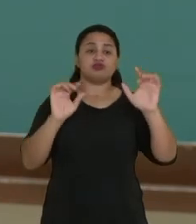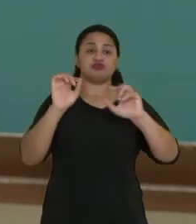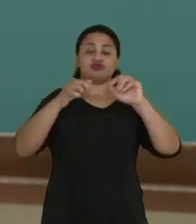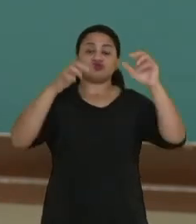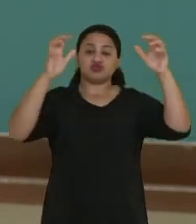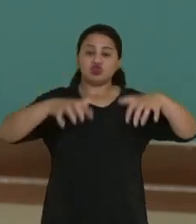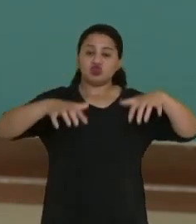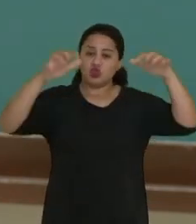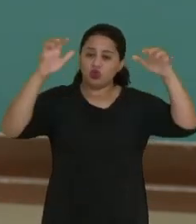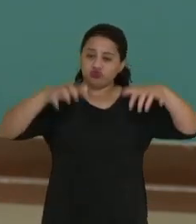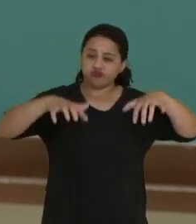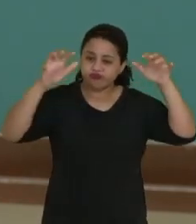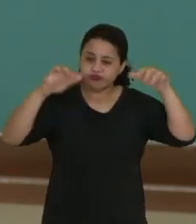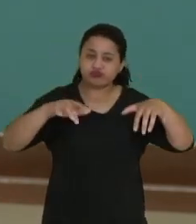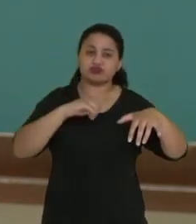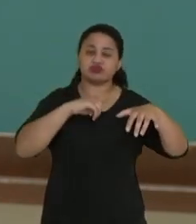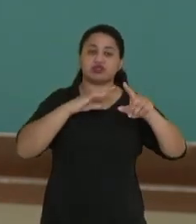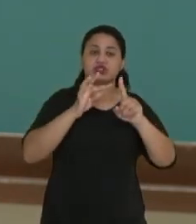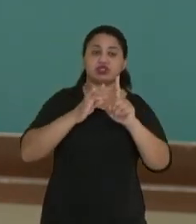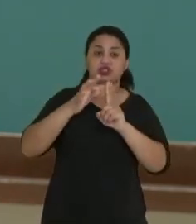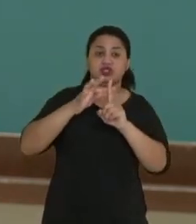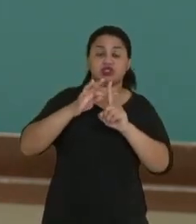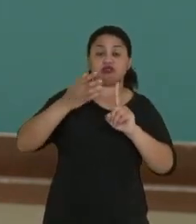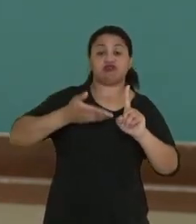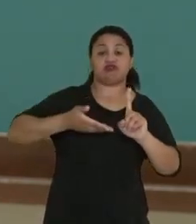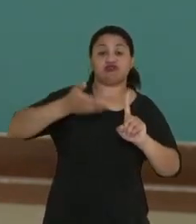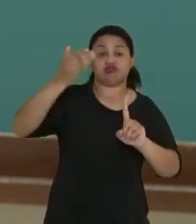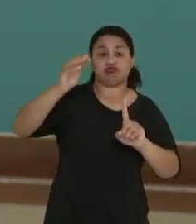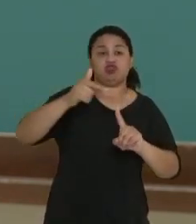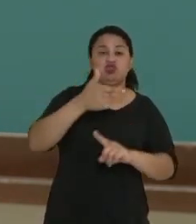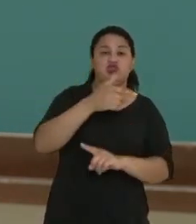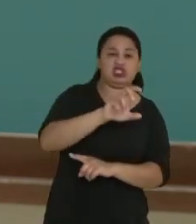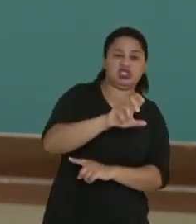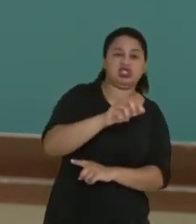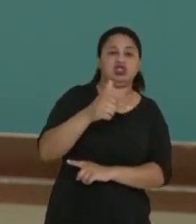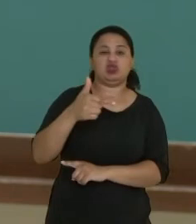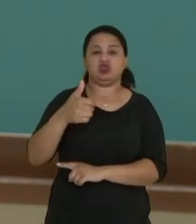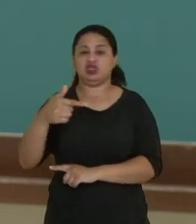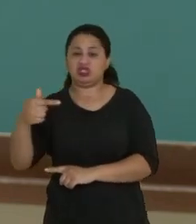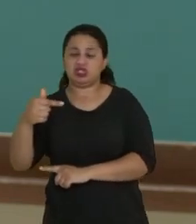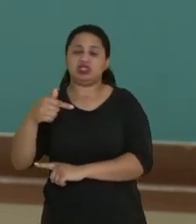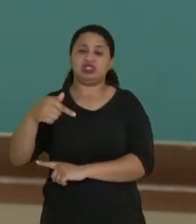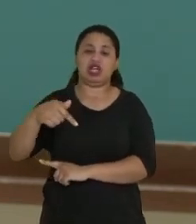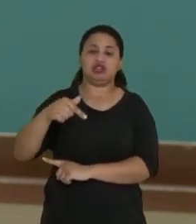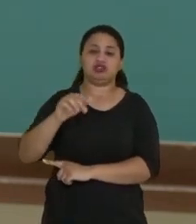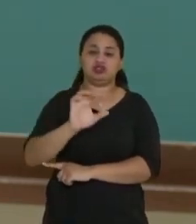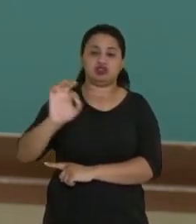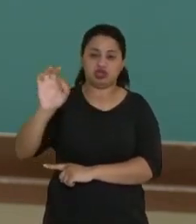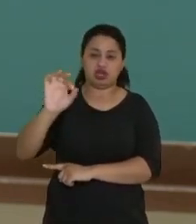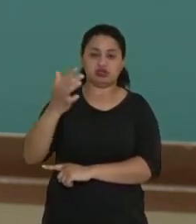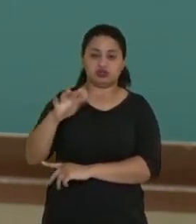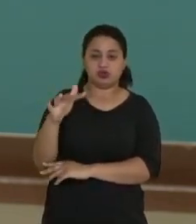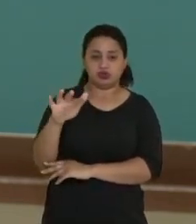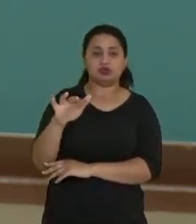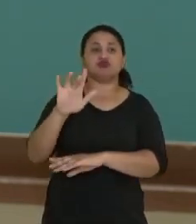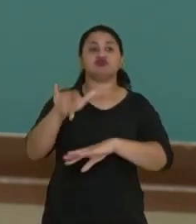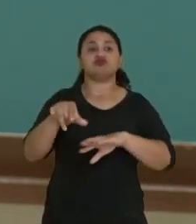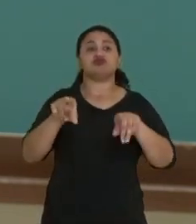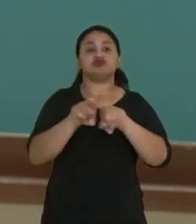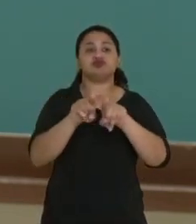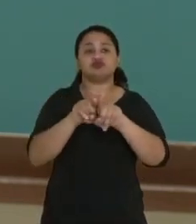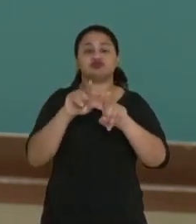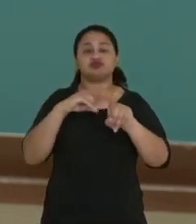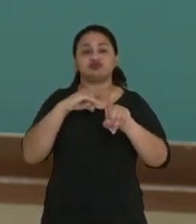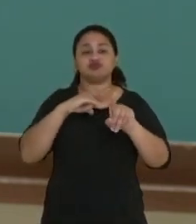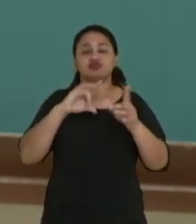chuvas abundantes, temperaturas elevadas, que estão ali entre 25 e 27 graus, as médias, né?